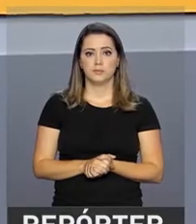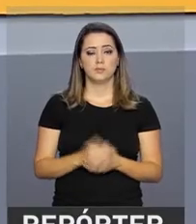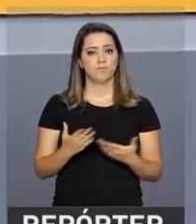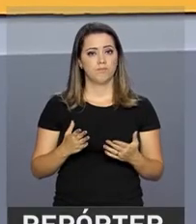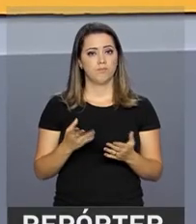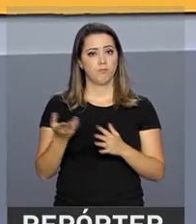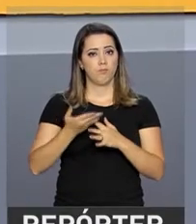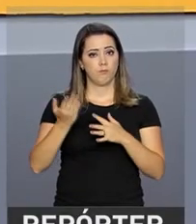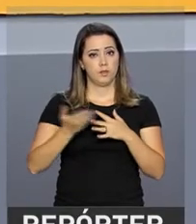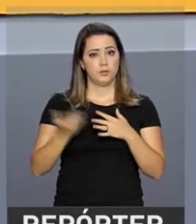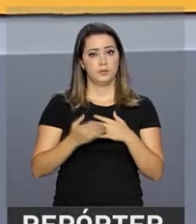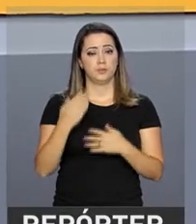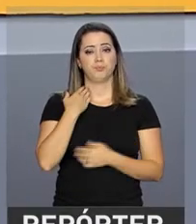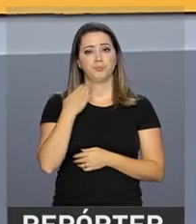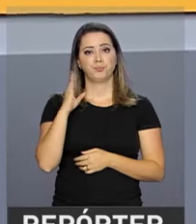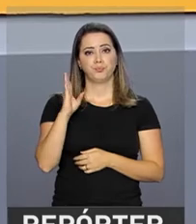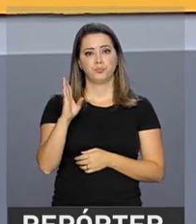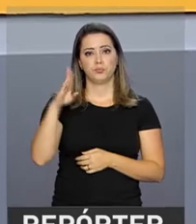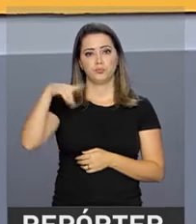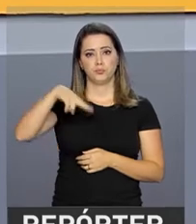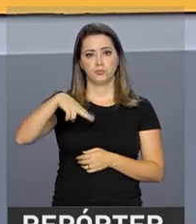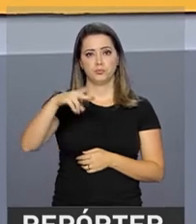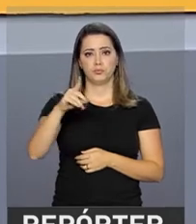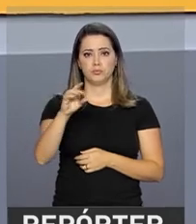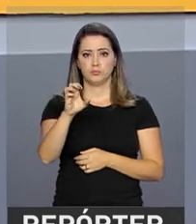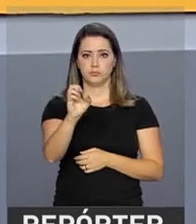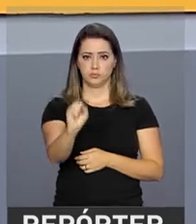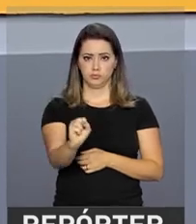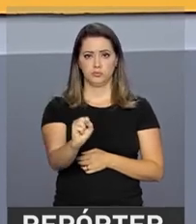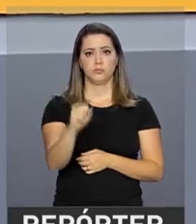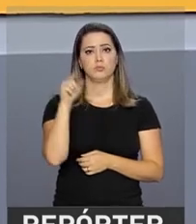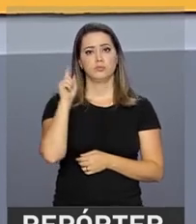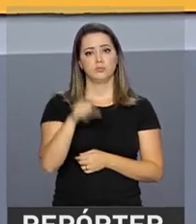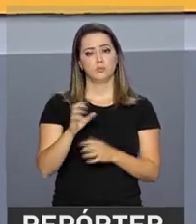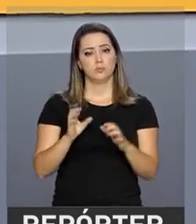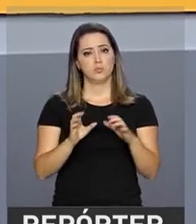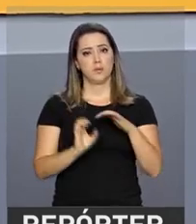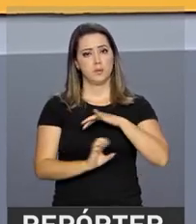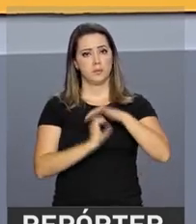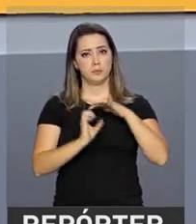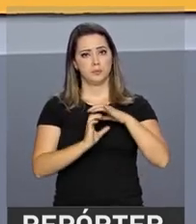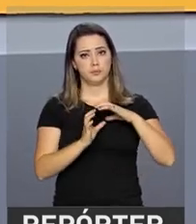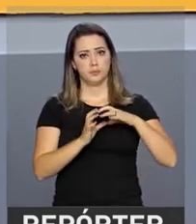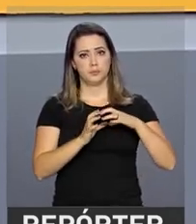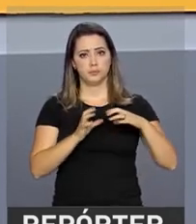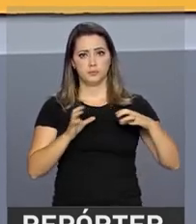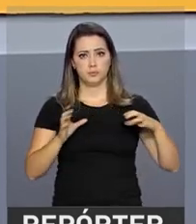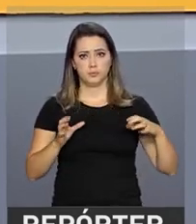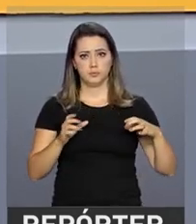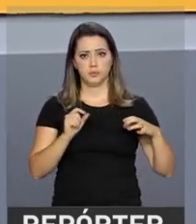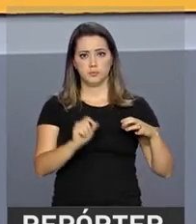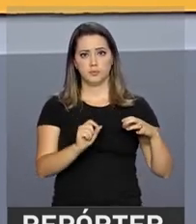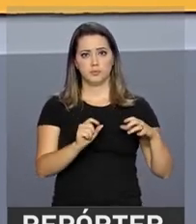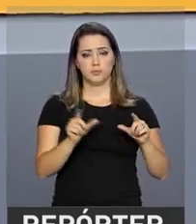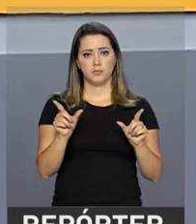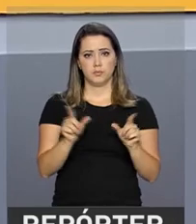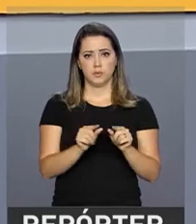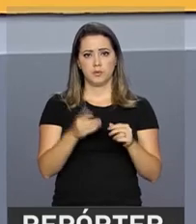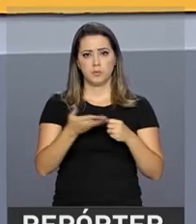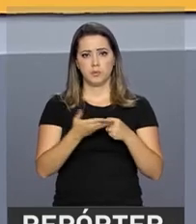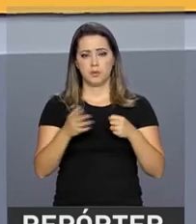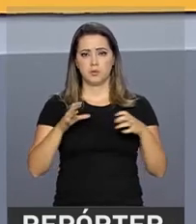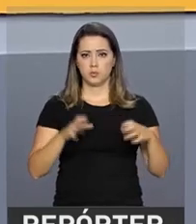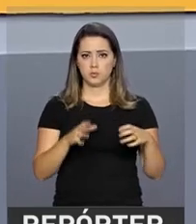O financiamento do Banco Nacional de Desenvolvimento Econômico e Social, BNDES, para as micro, pequenas e